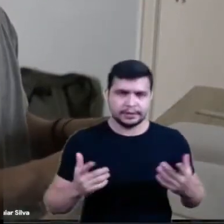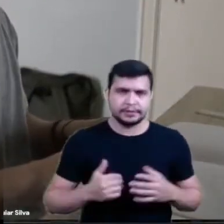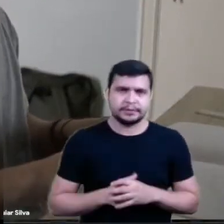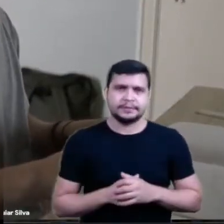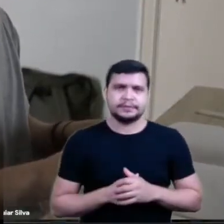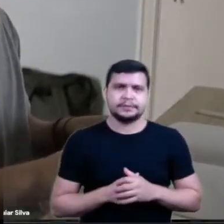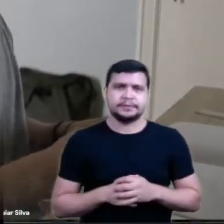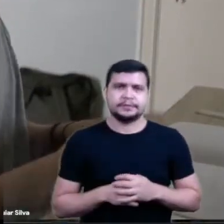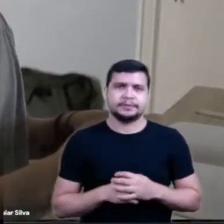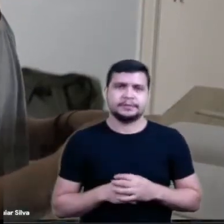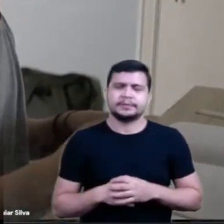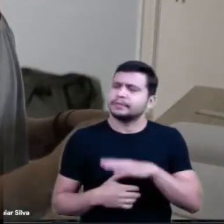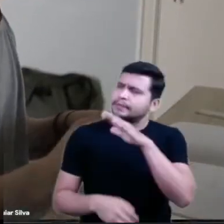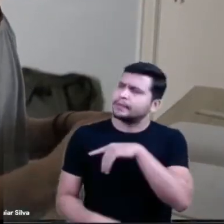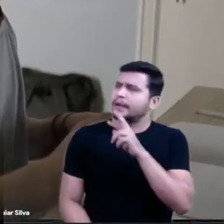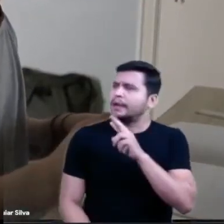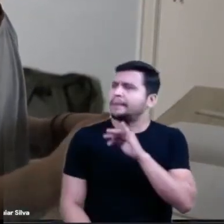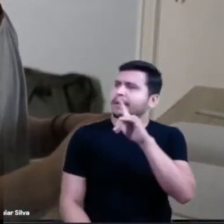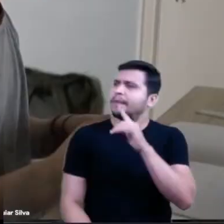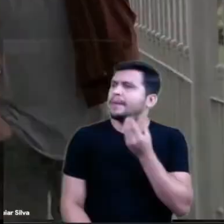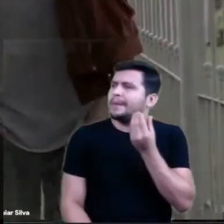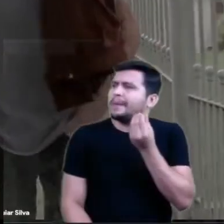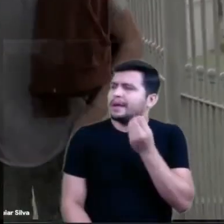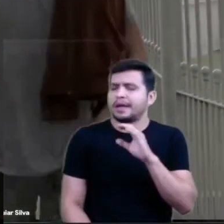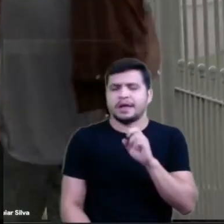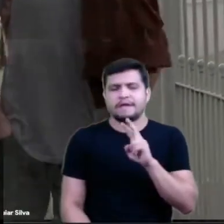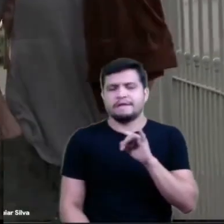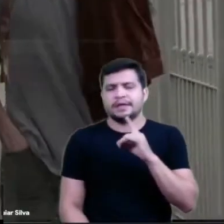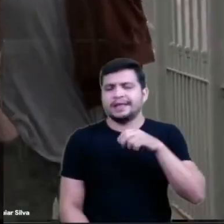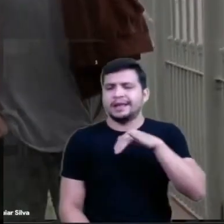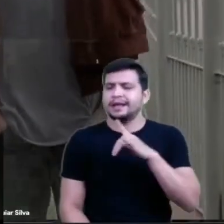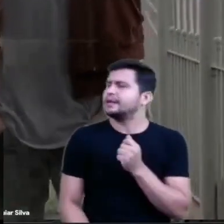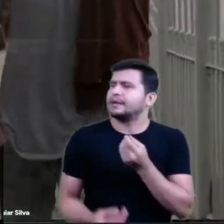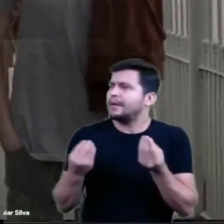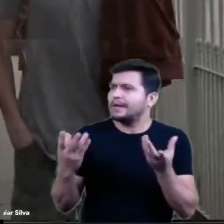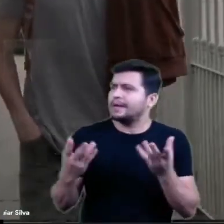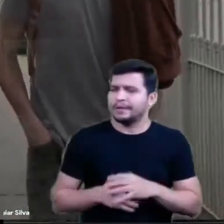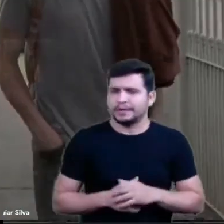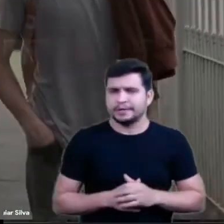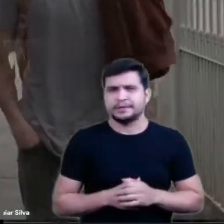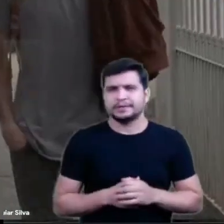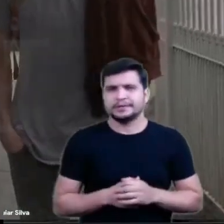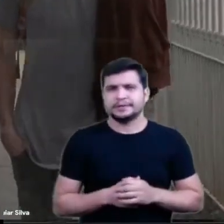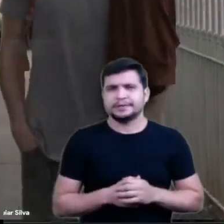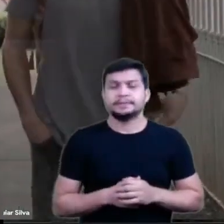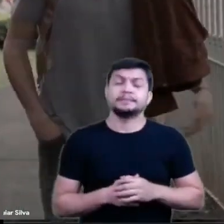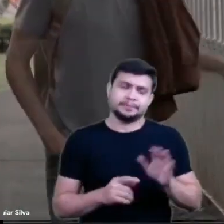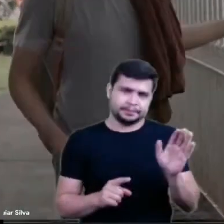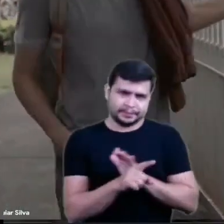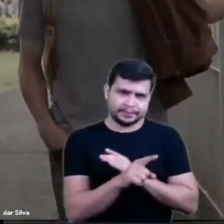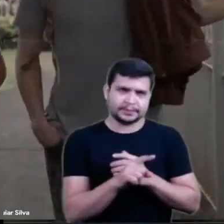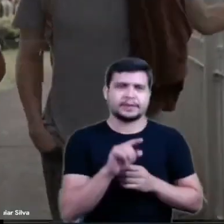Gabriel, como é que é mesmo aquele negócio de evidência? Você prefere que um mosquito entre na sua